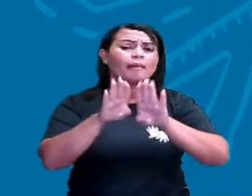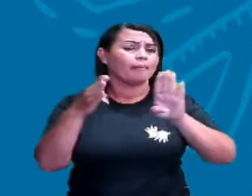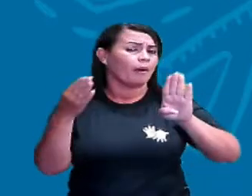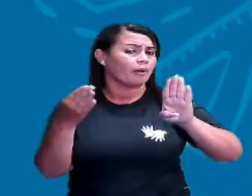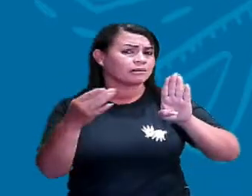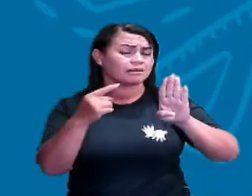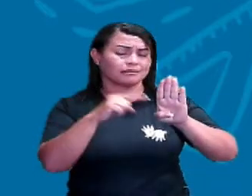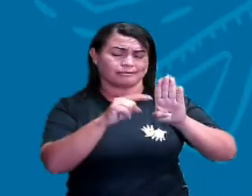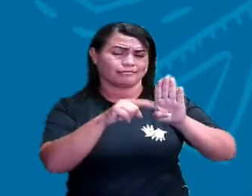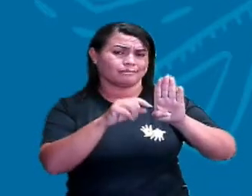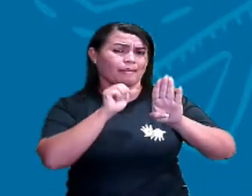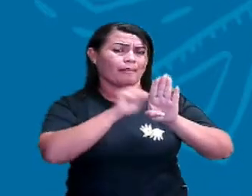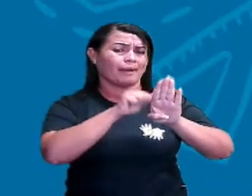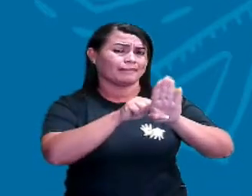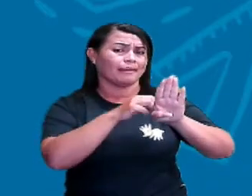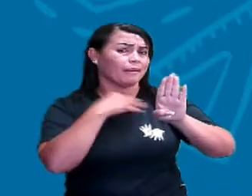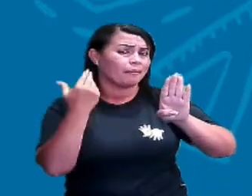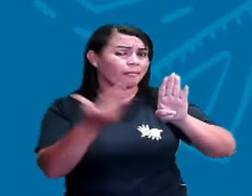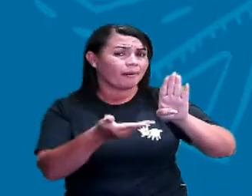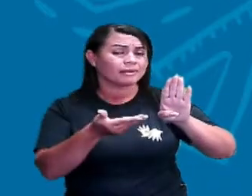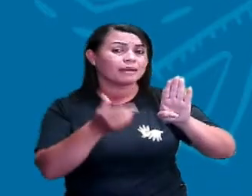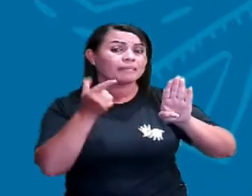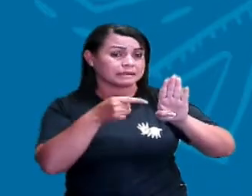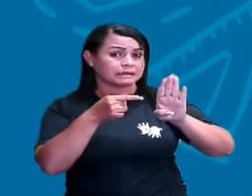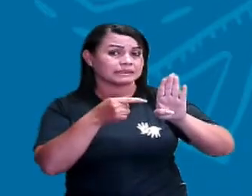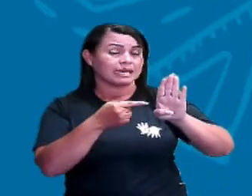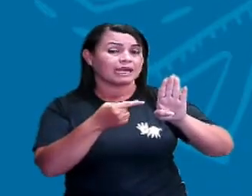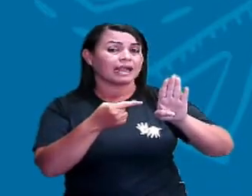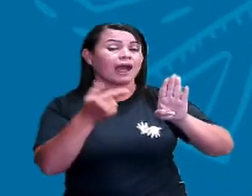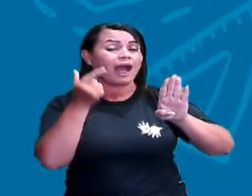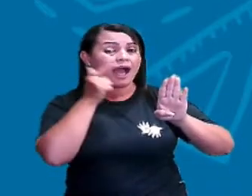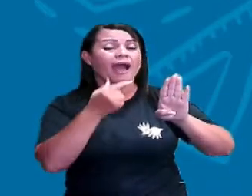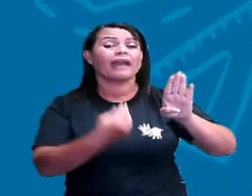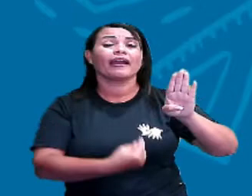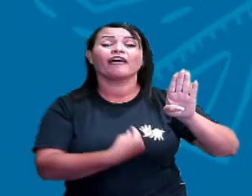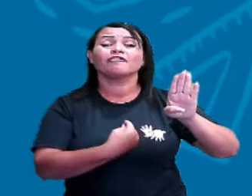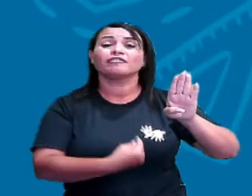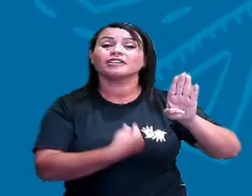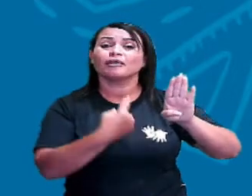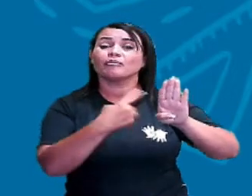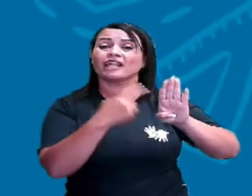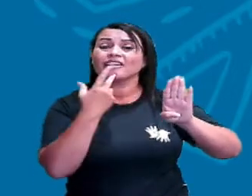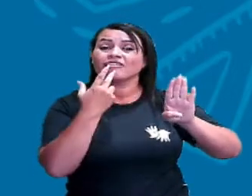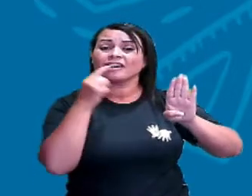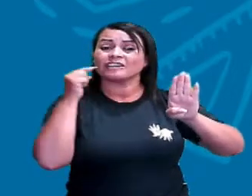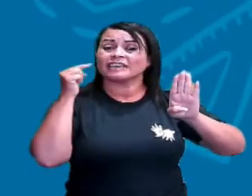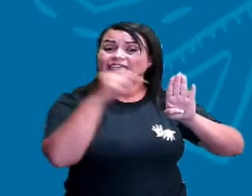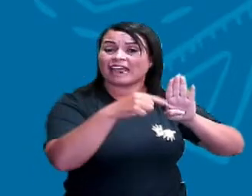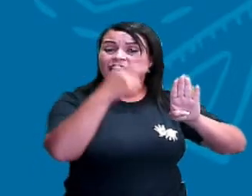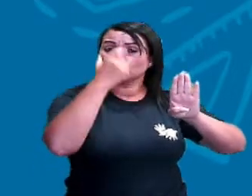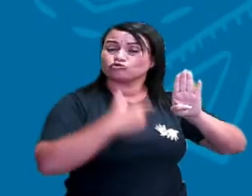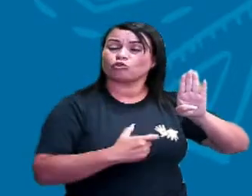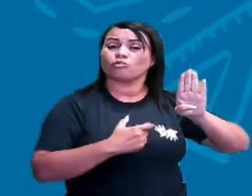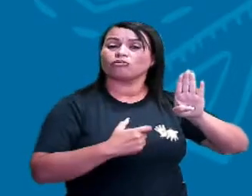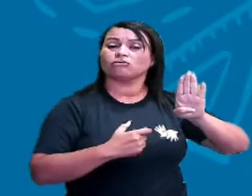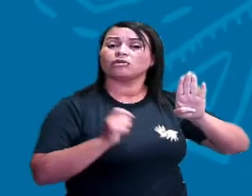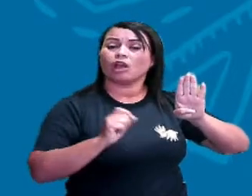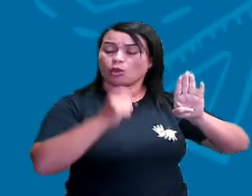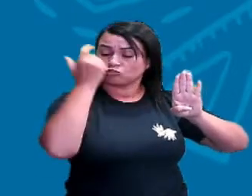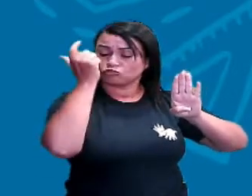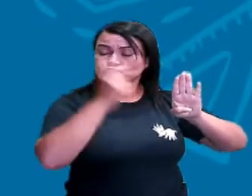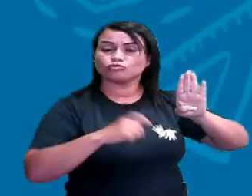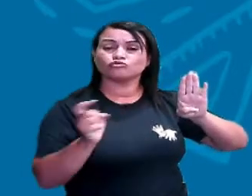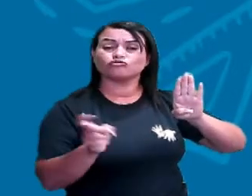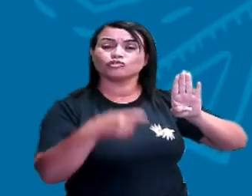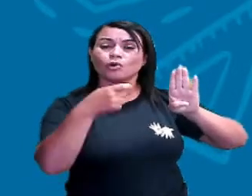poema, a porta, ela ganha voz. É ela que está dizendo, eu sou feita de madeira. Então, é a porta, né? Então,